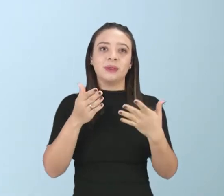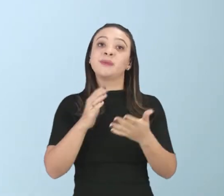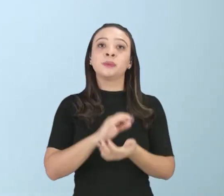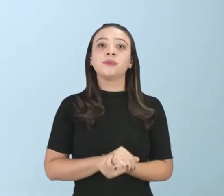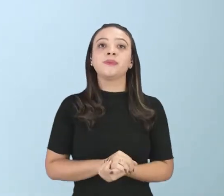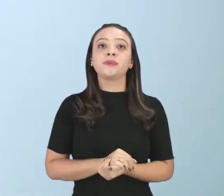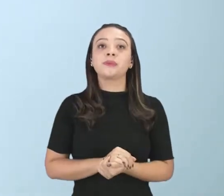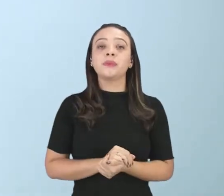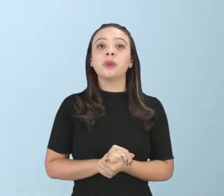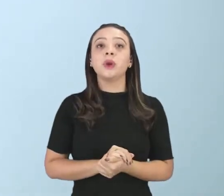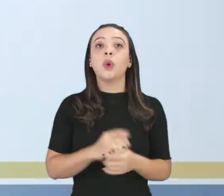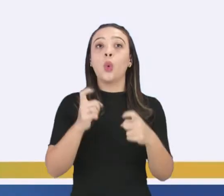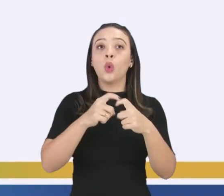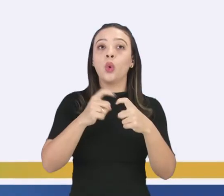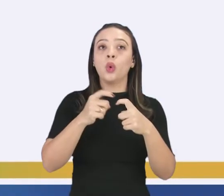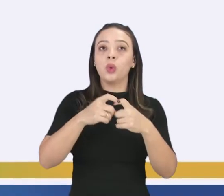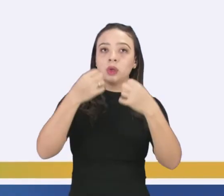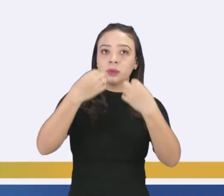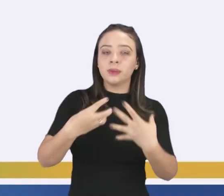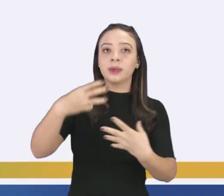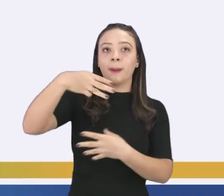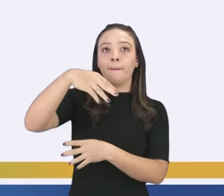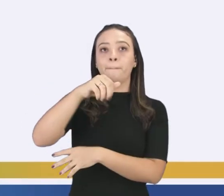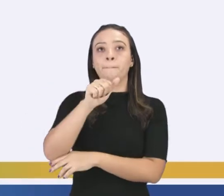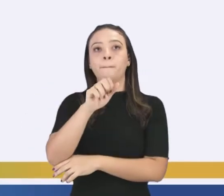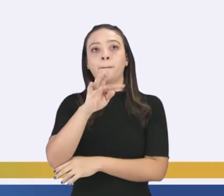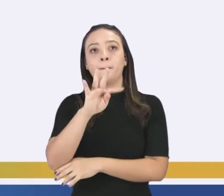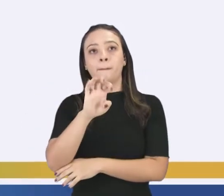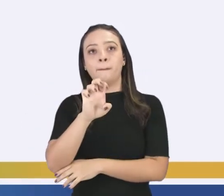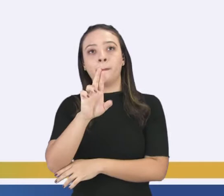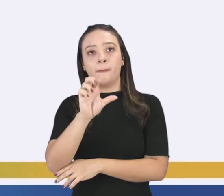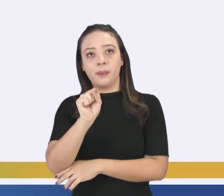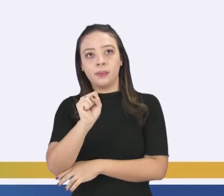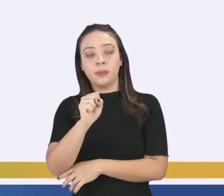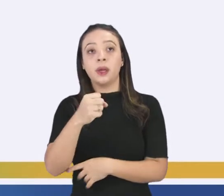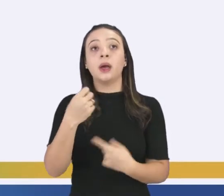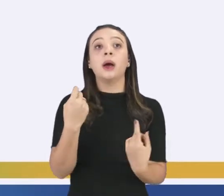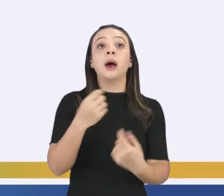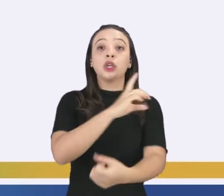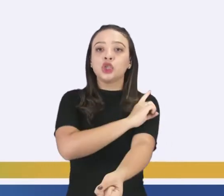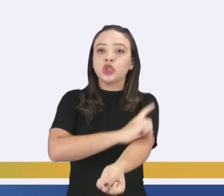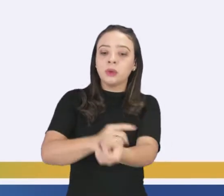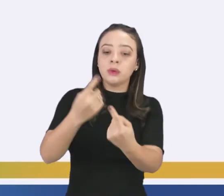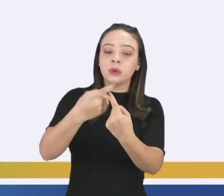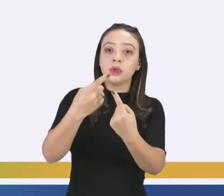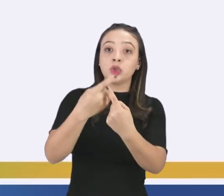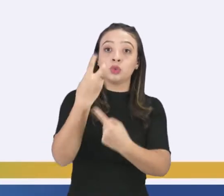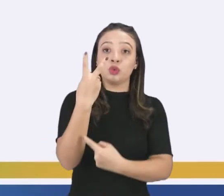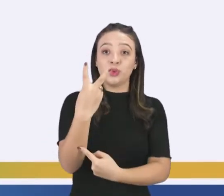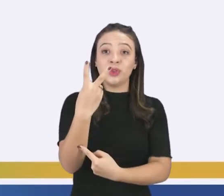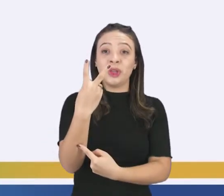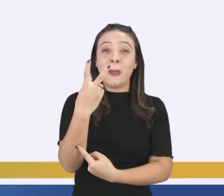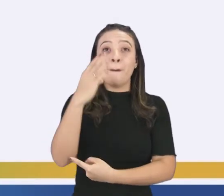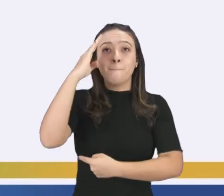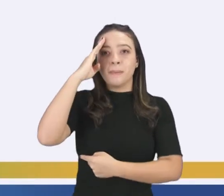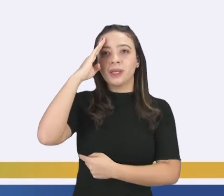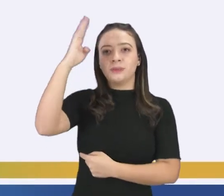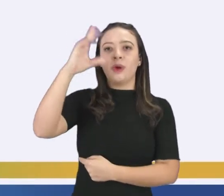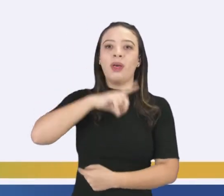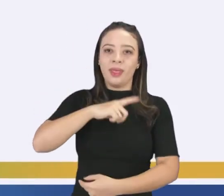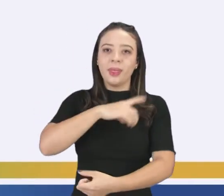Dr. Matheus Dornelles Severo, do Rio Grande do Sul, a diabetes mellitus tipo 2 é a forma mais prevalente de